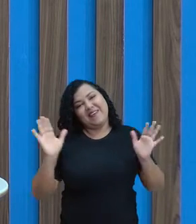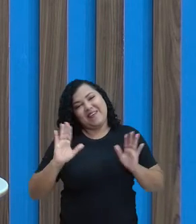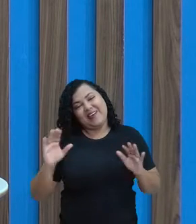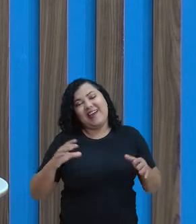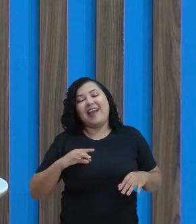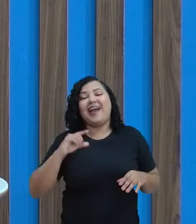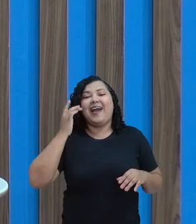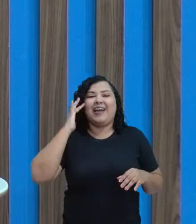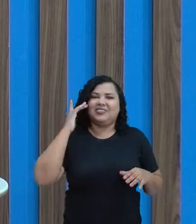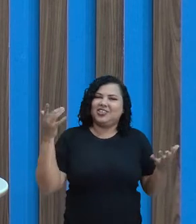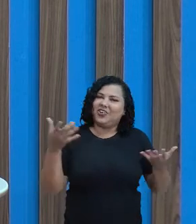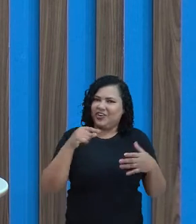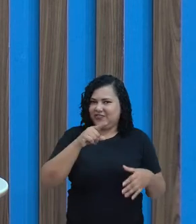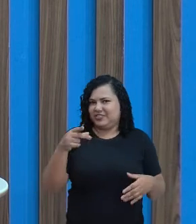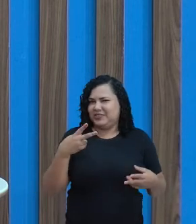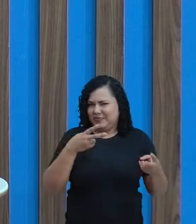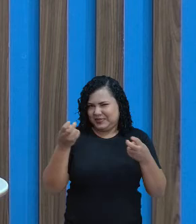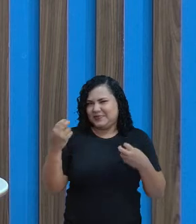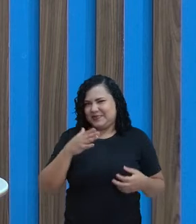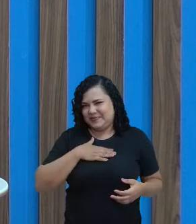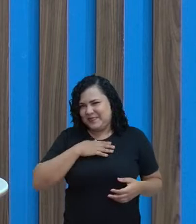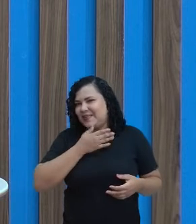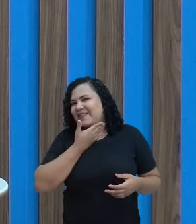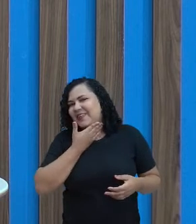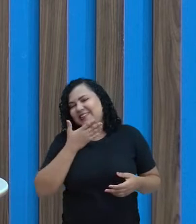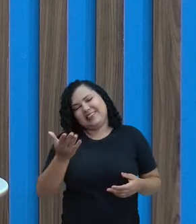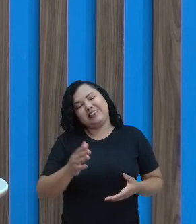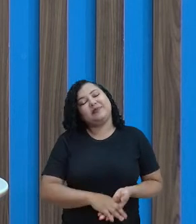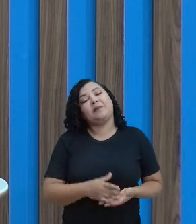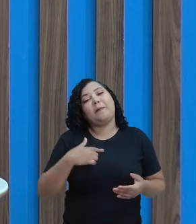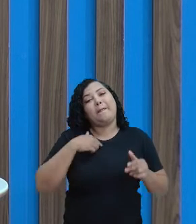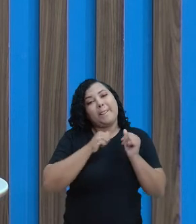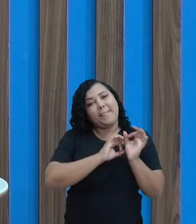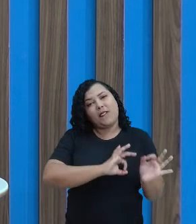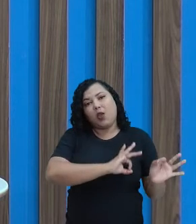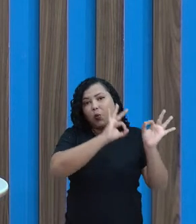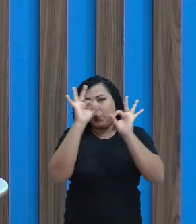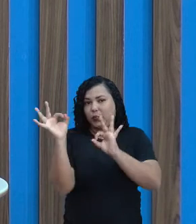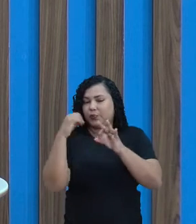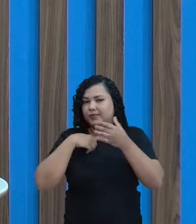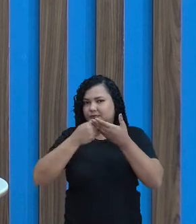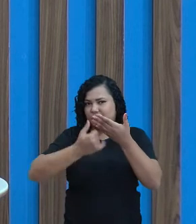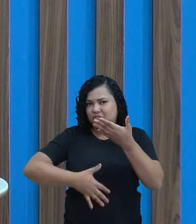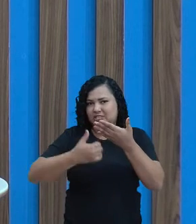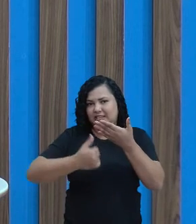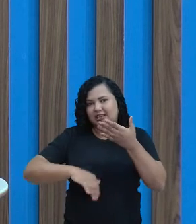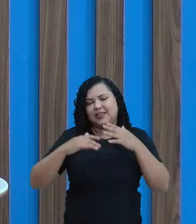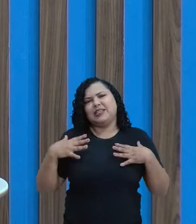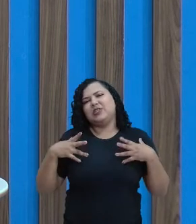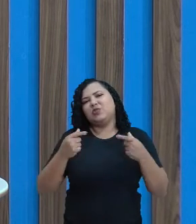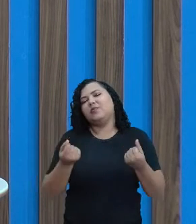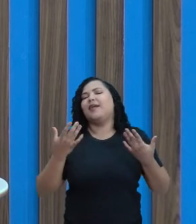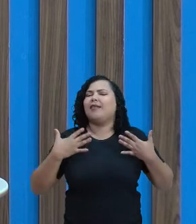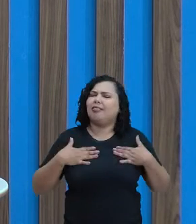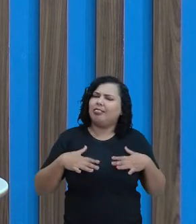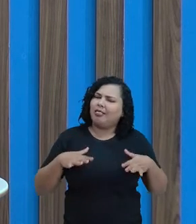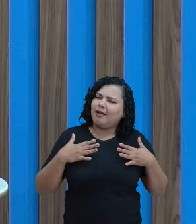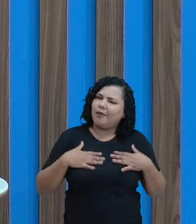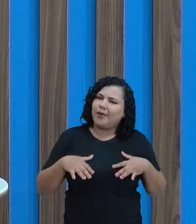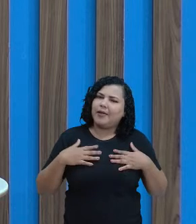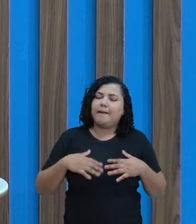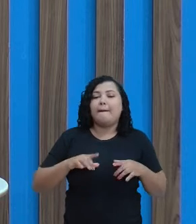eu acho que agora vocês estão me ouvindo, né? Eu estou aqui acompanhando as pessoas no chat, assim, tá todo mundo bem tranquilinho aí,